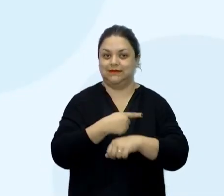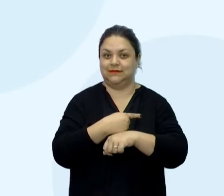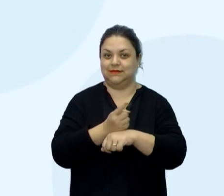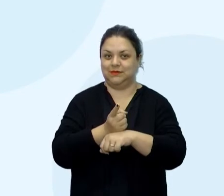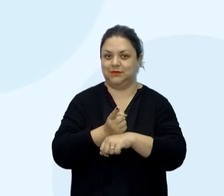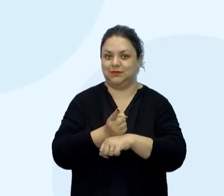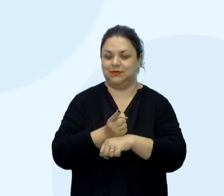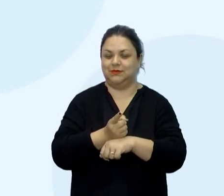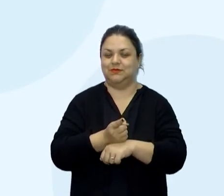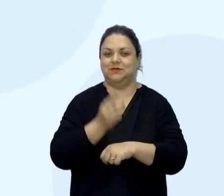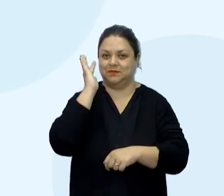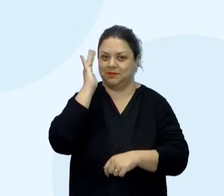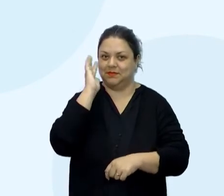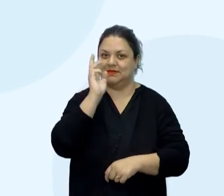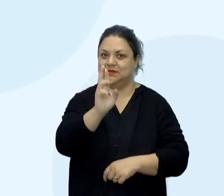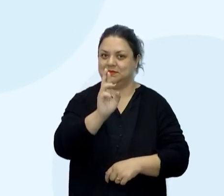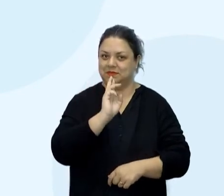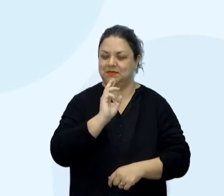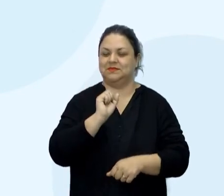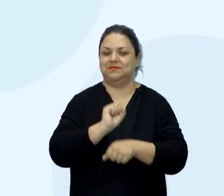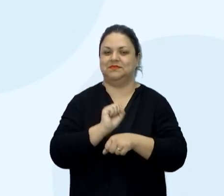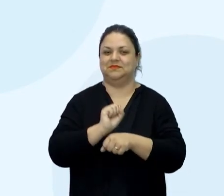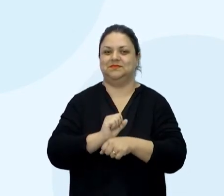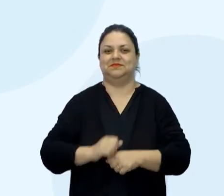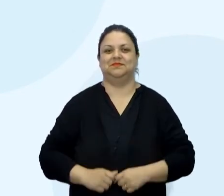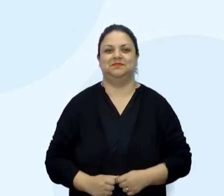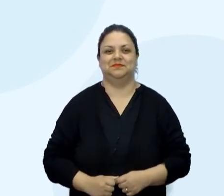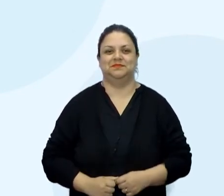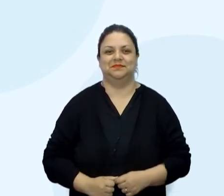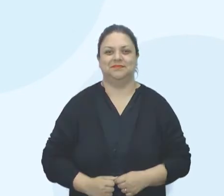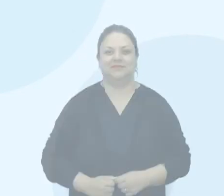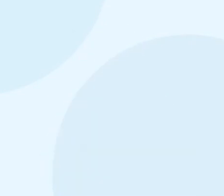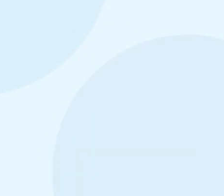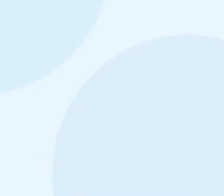segundinhos aí para o pessoal pensar em casa e colocar para mim no chat.